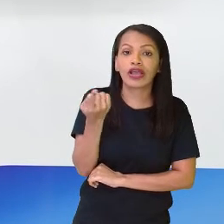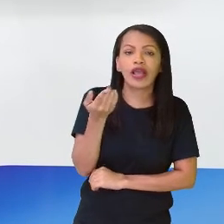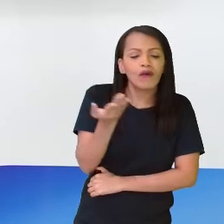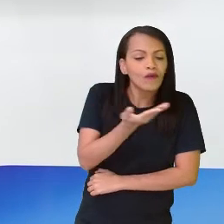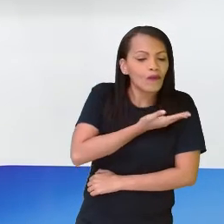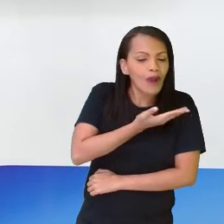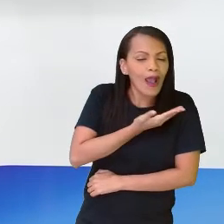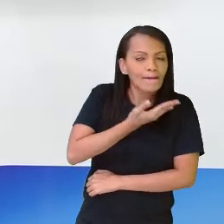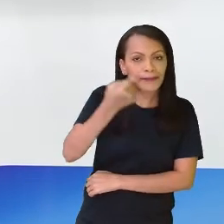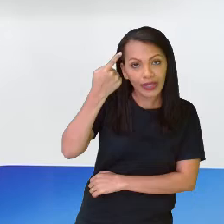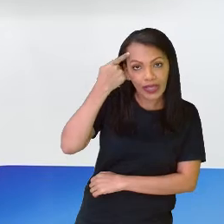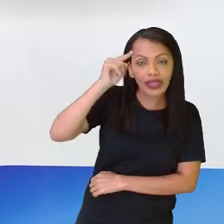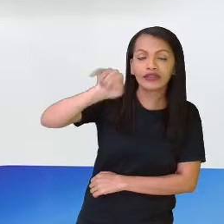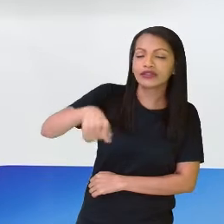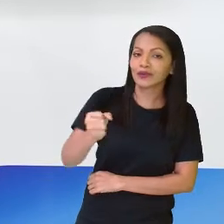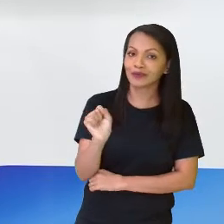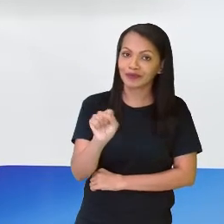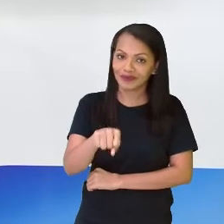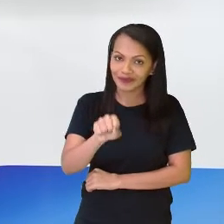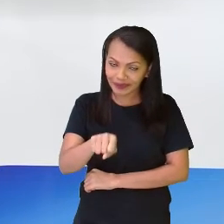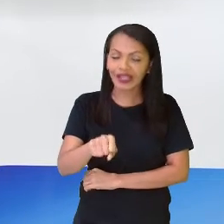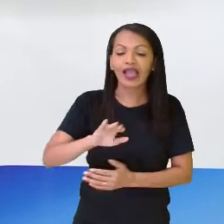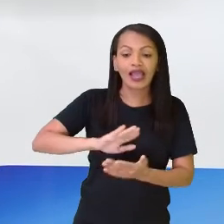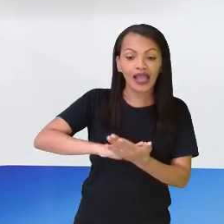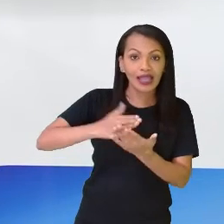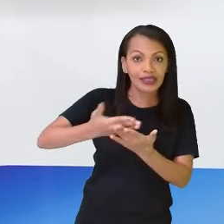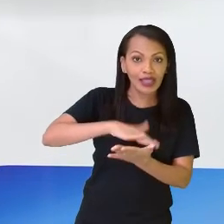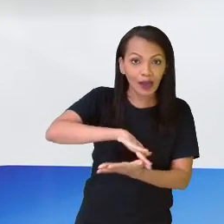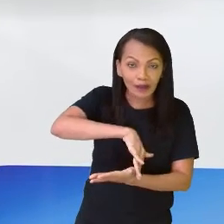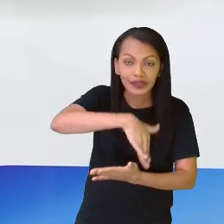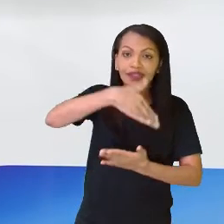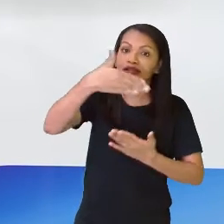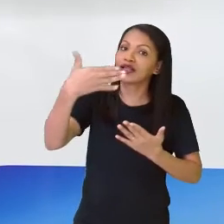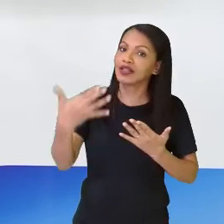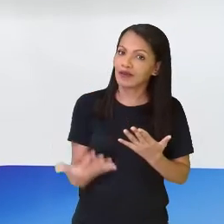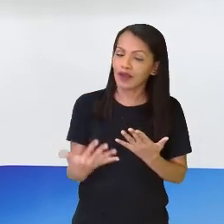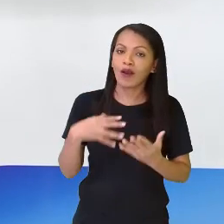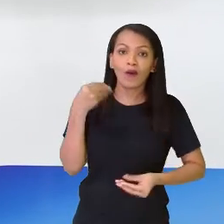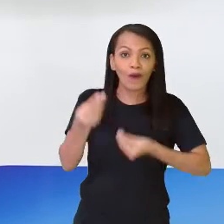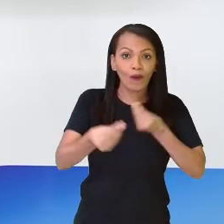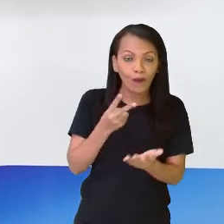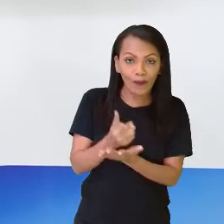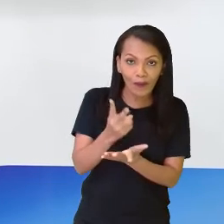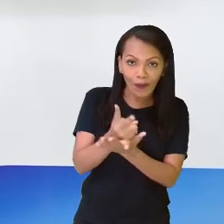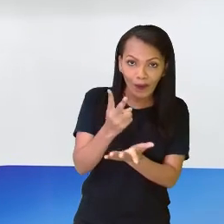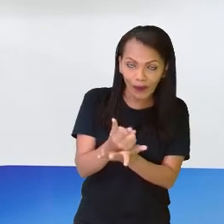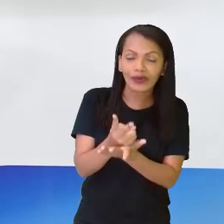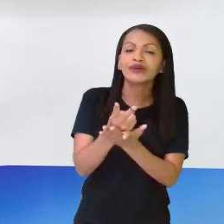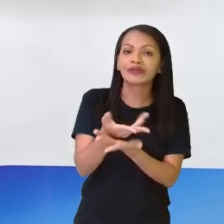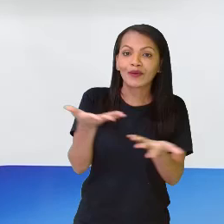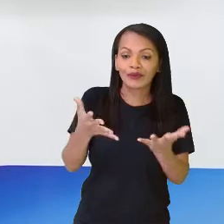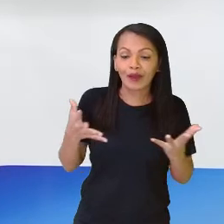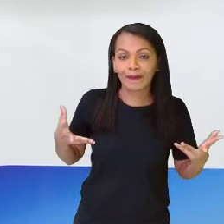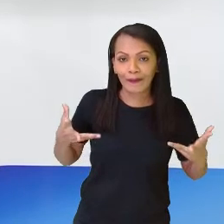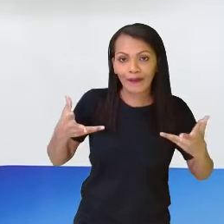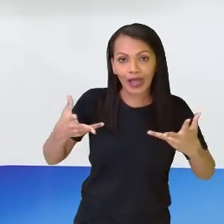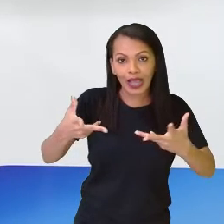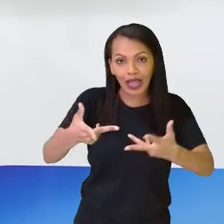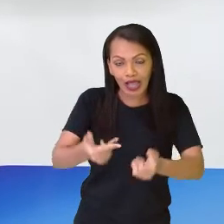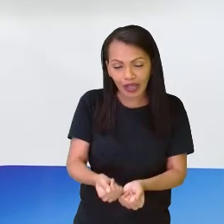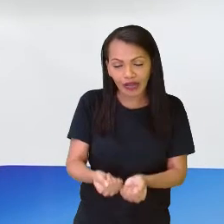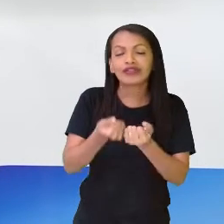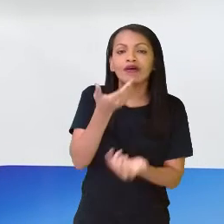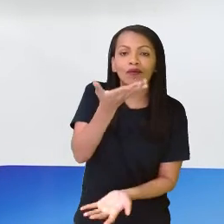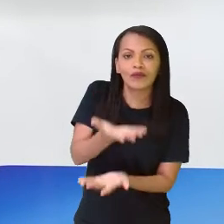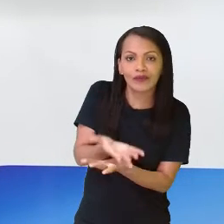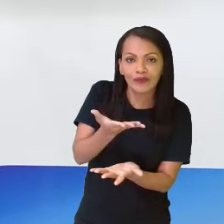amiga Jéssica, isso mesmo, a nossa intérprete de Libras, como sempre, não é? Abrilhantando aqui a